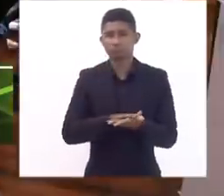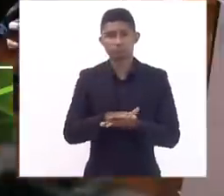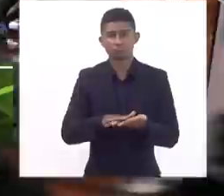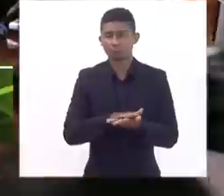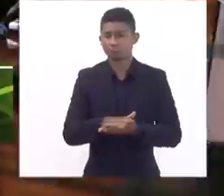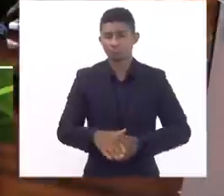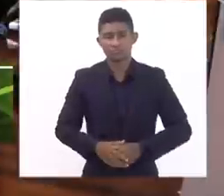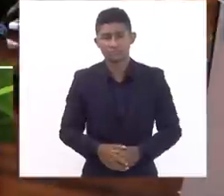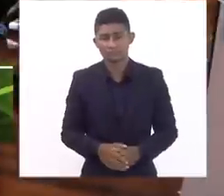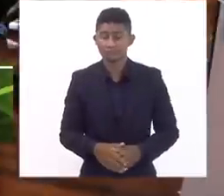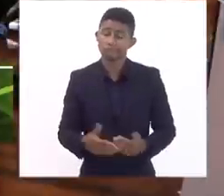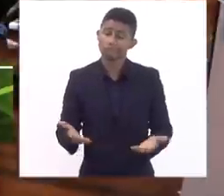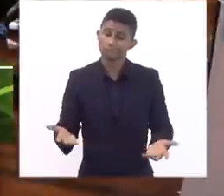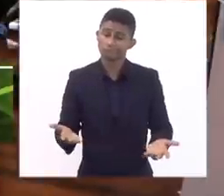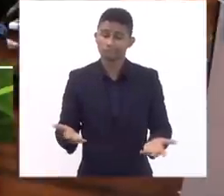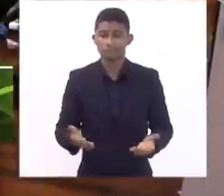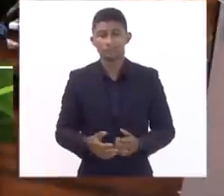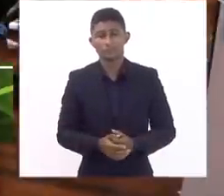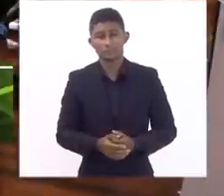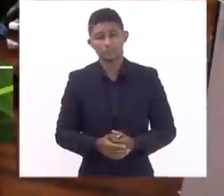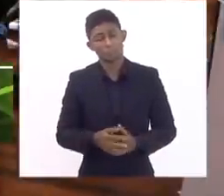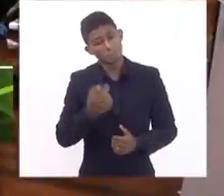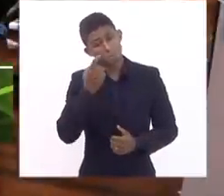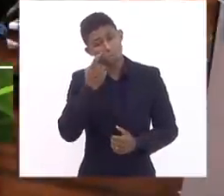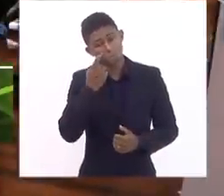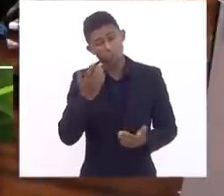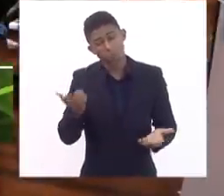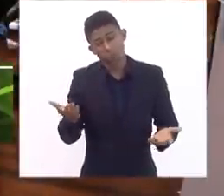Então, essa é uma possibilidade.